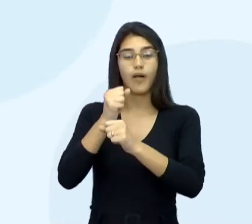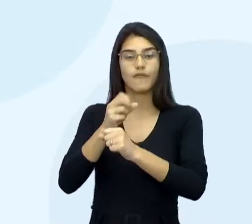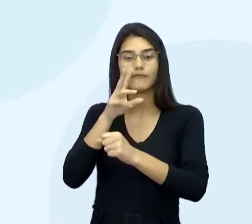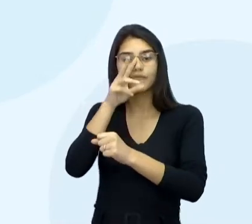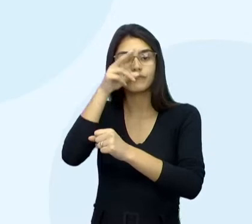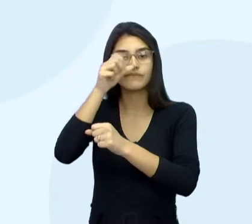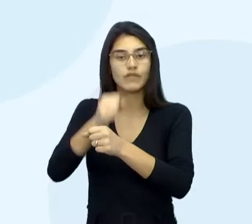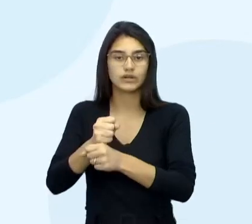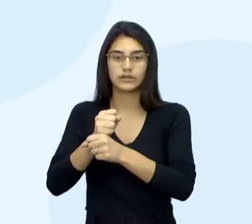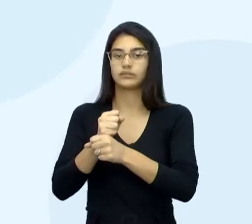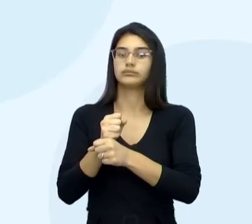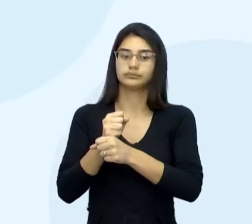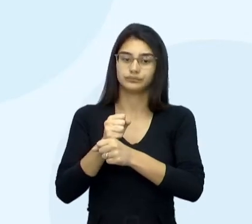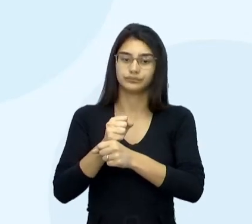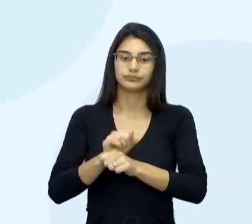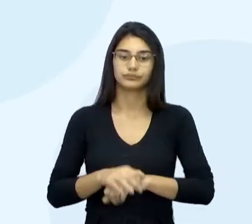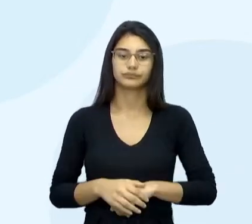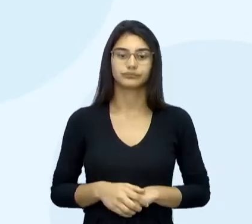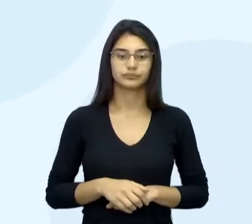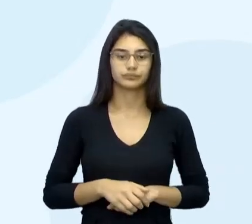né?